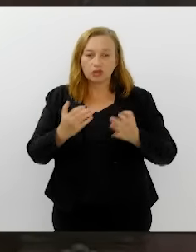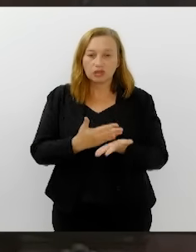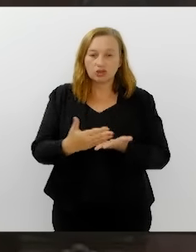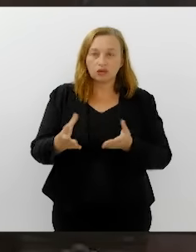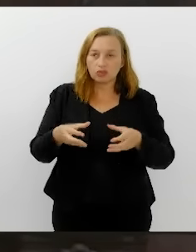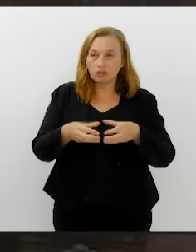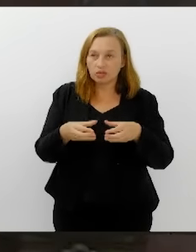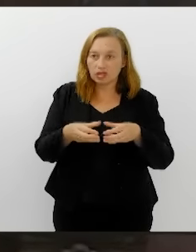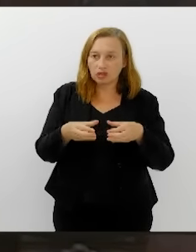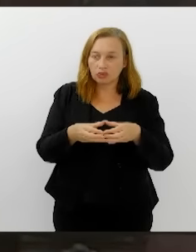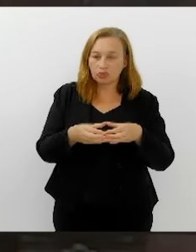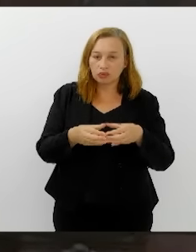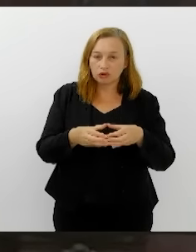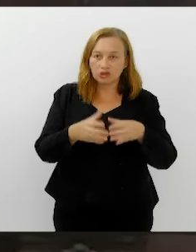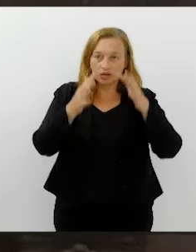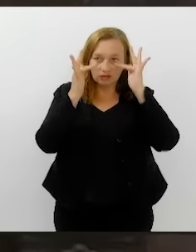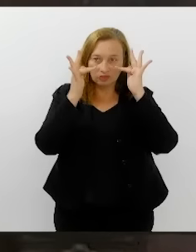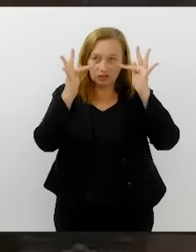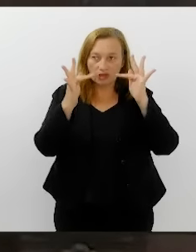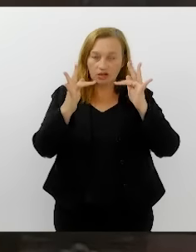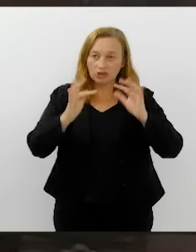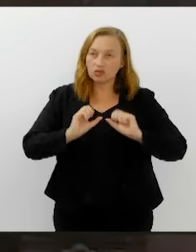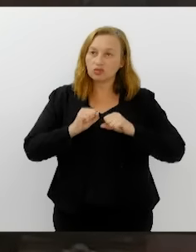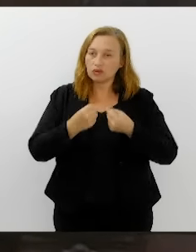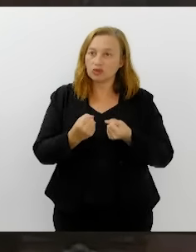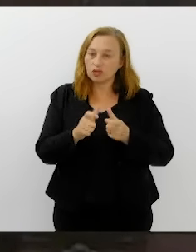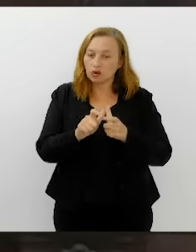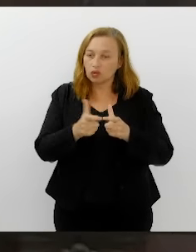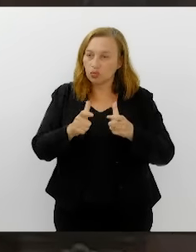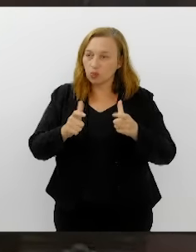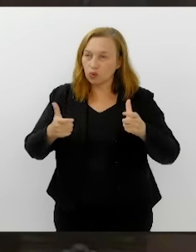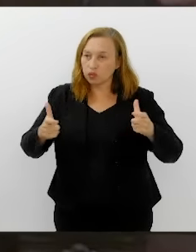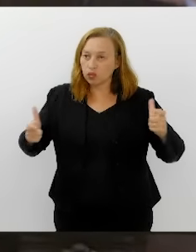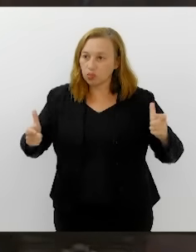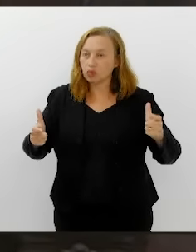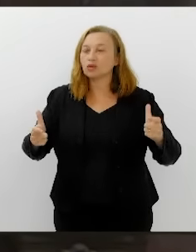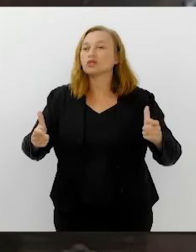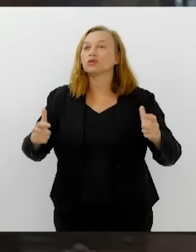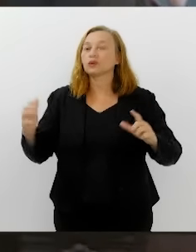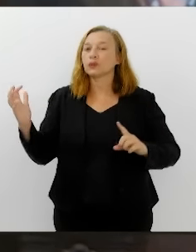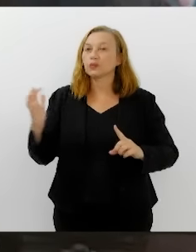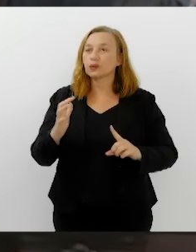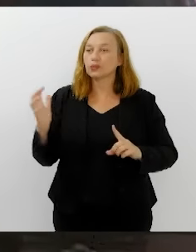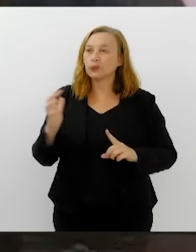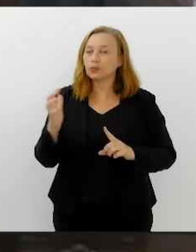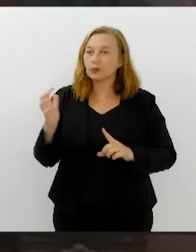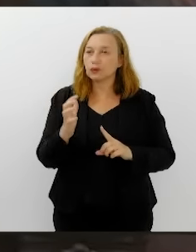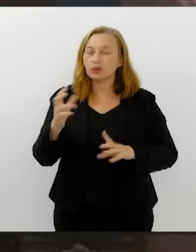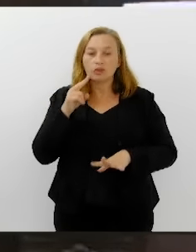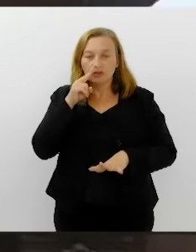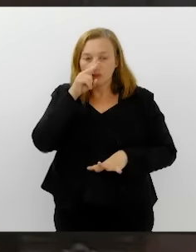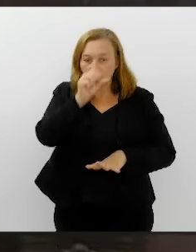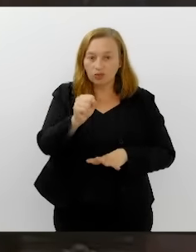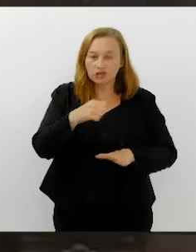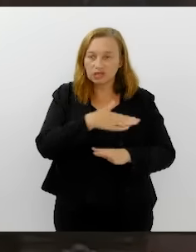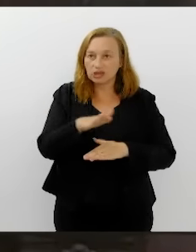fiéis dedicados, rapidamente cresceu em número e influência, tornando-se uma força global